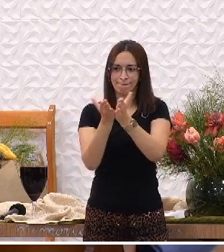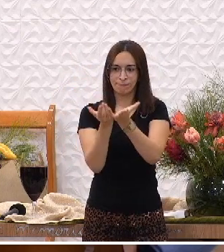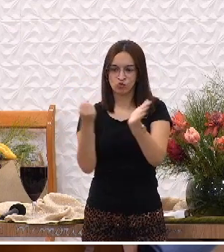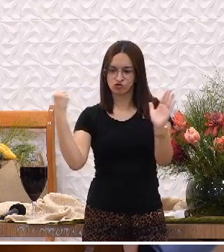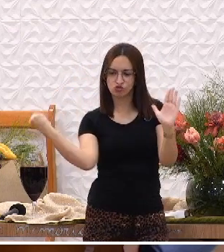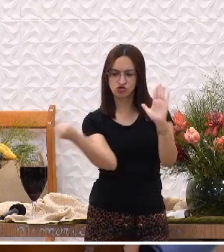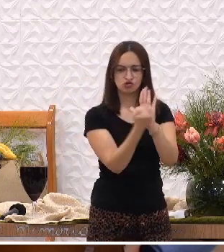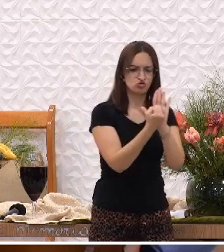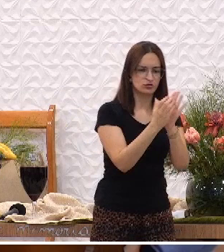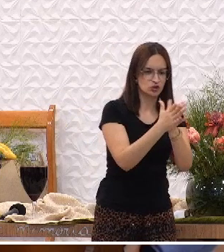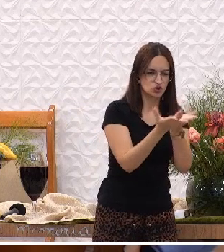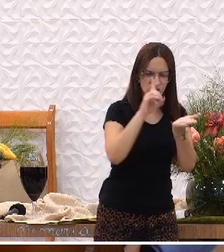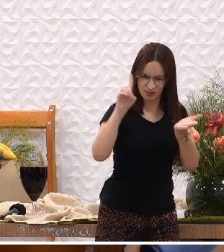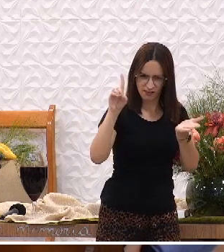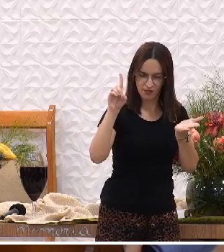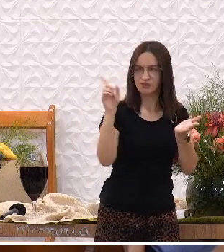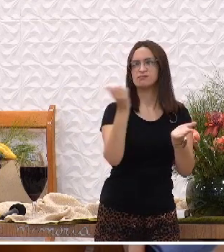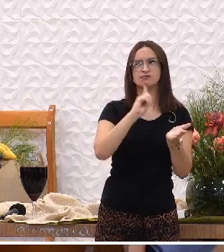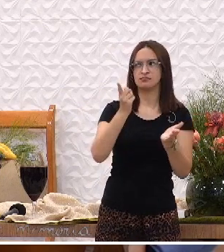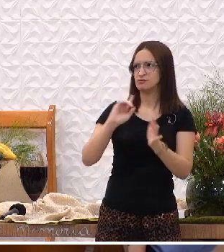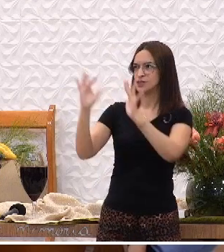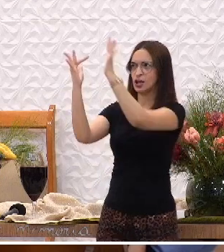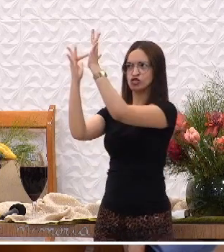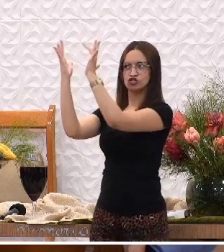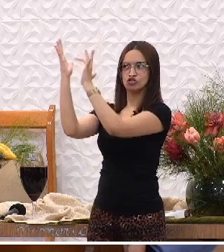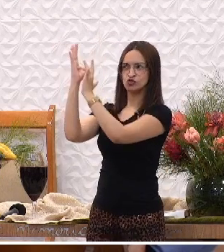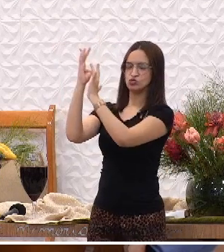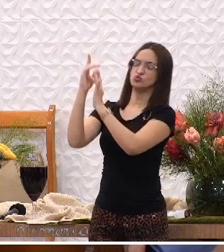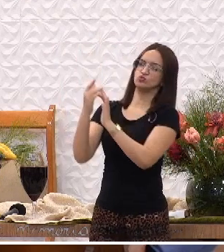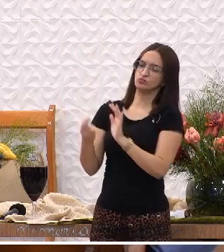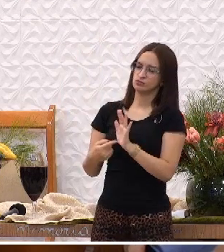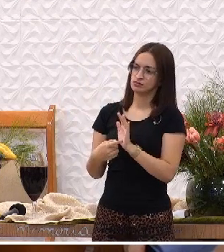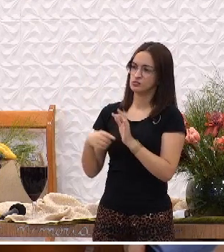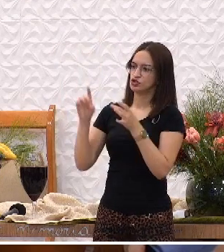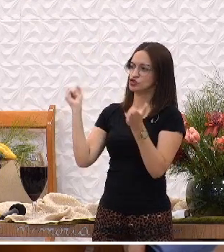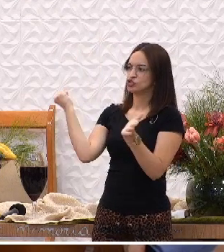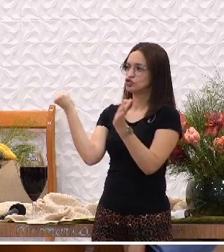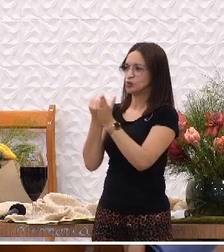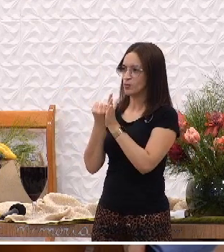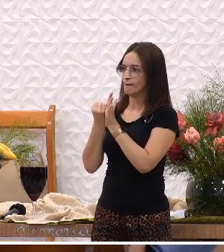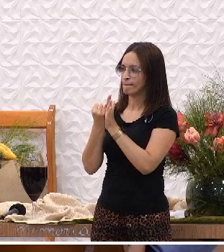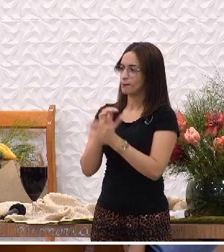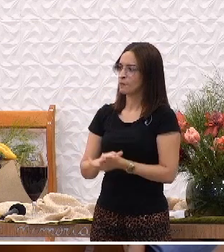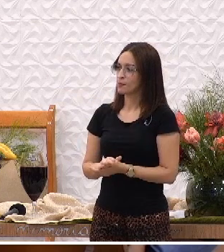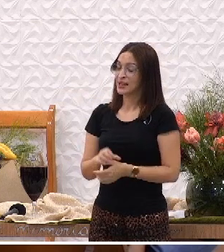gente entendesse que a igreja confere autoridade às Escrituras, a gente teria que, de certa forma, admitir que a